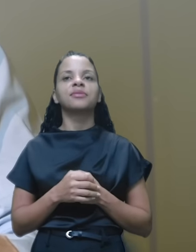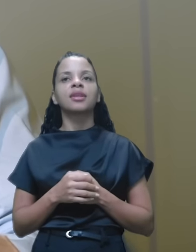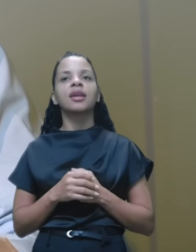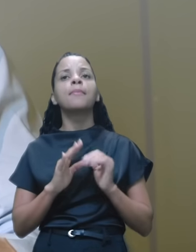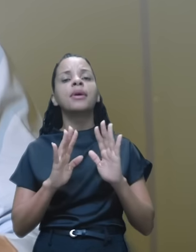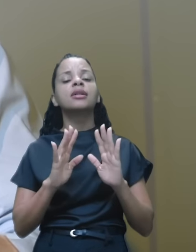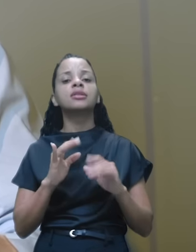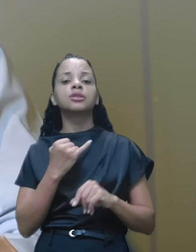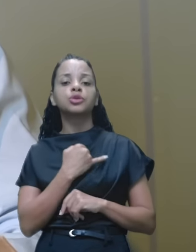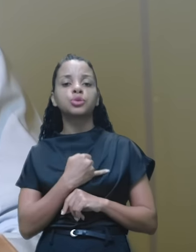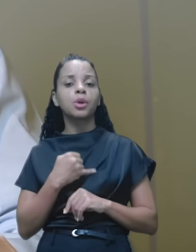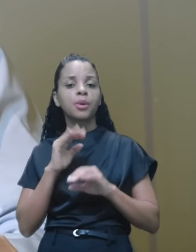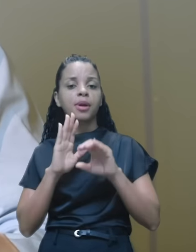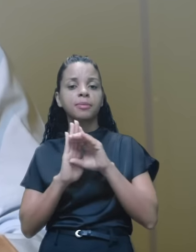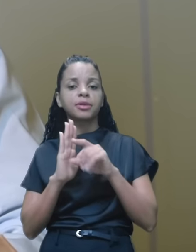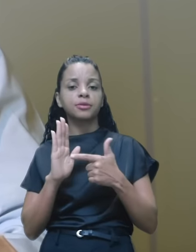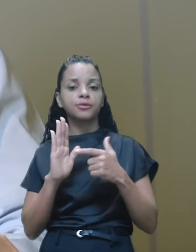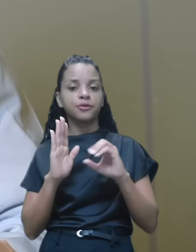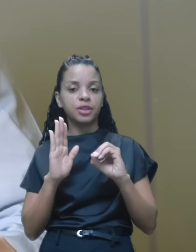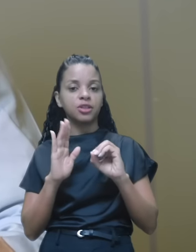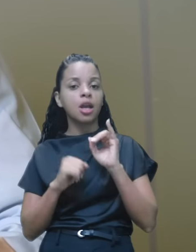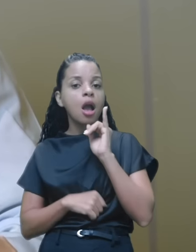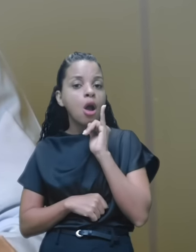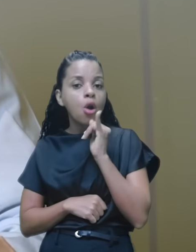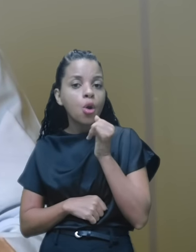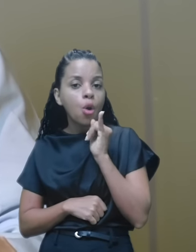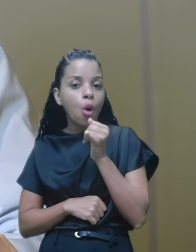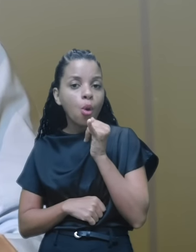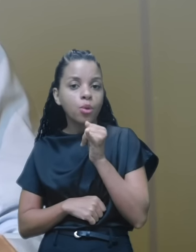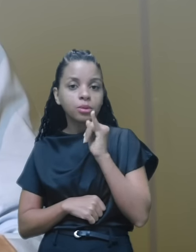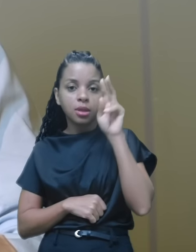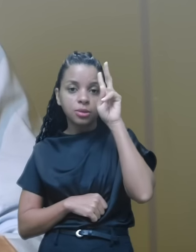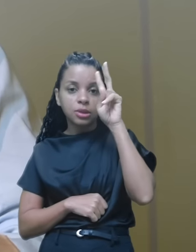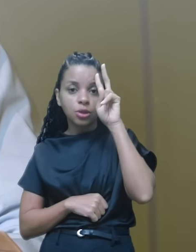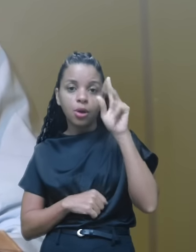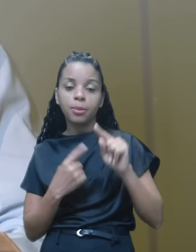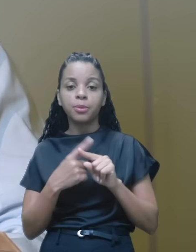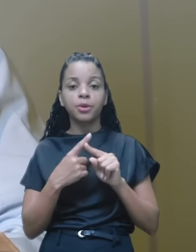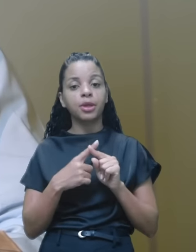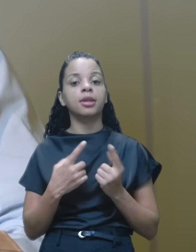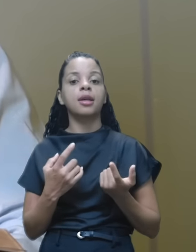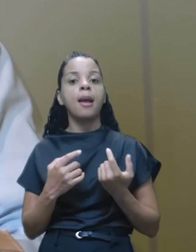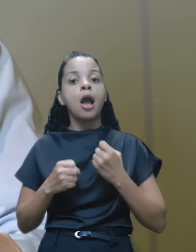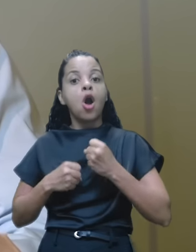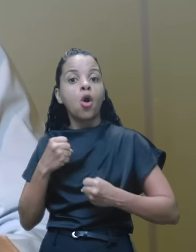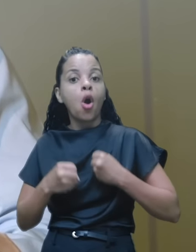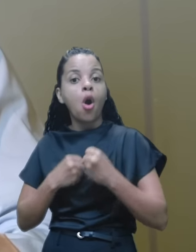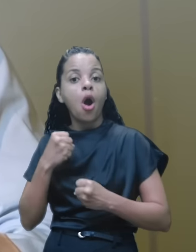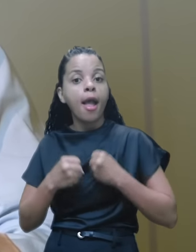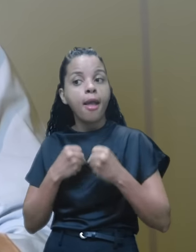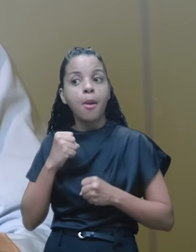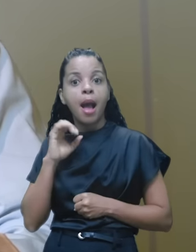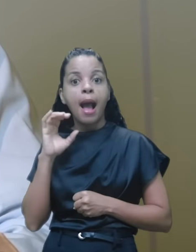mas ele está contando, e vale lembrar que ele é o discípulo mais novo, né? Ele corre mais do que o próprio